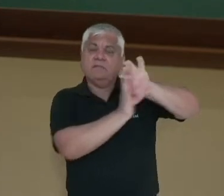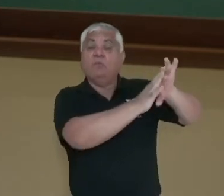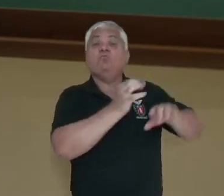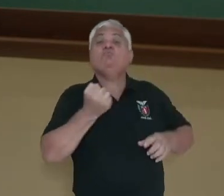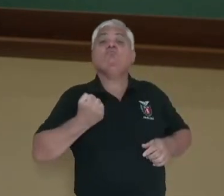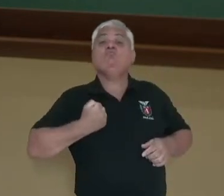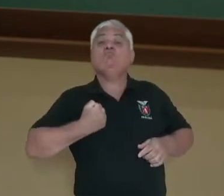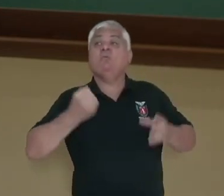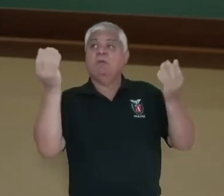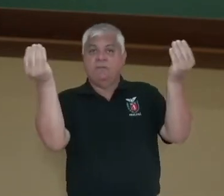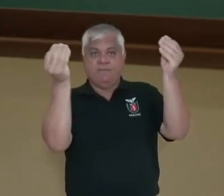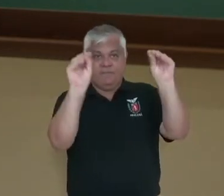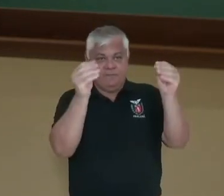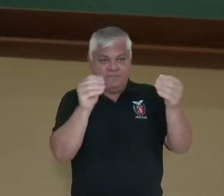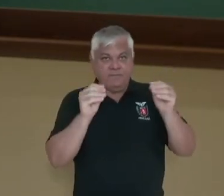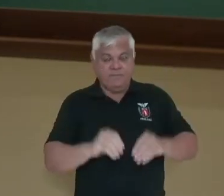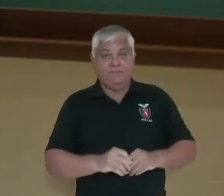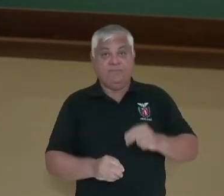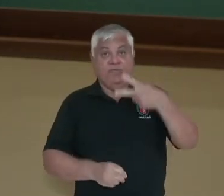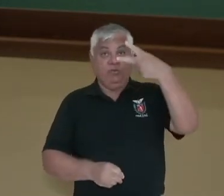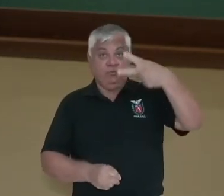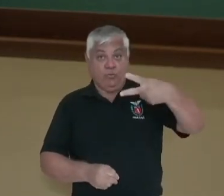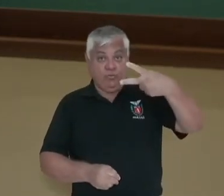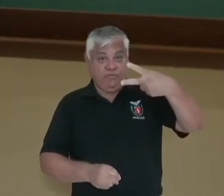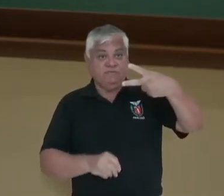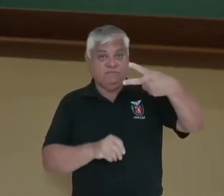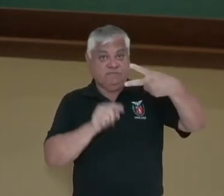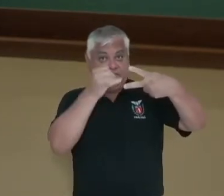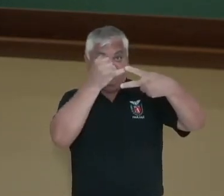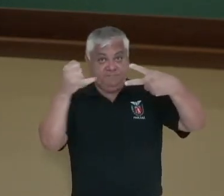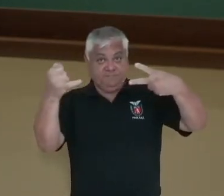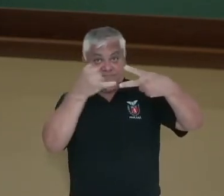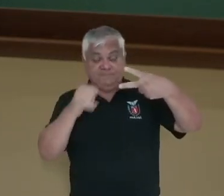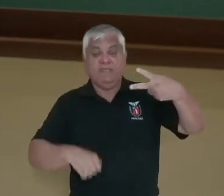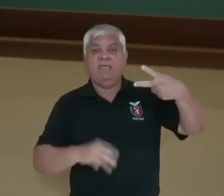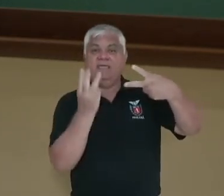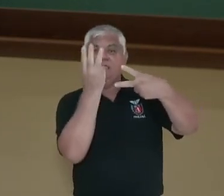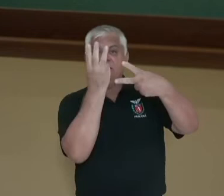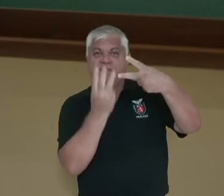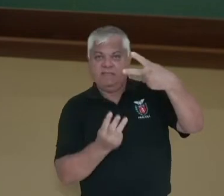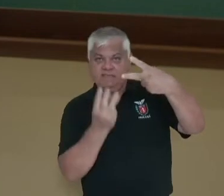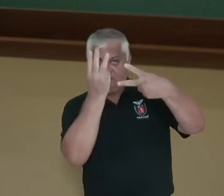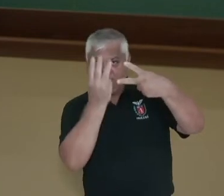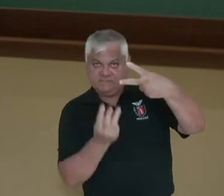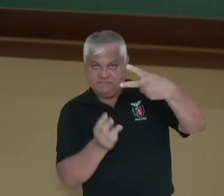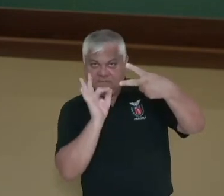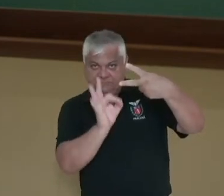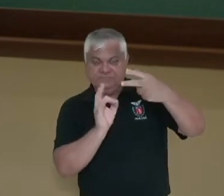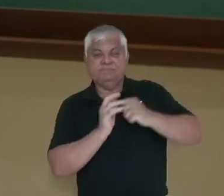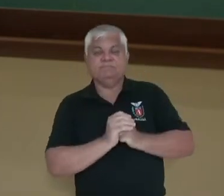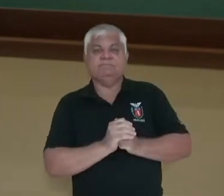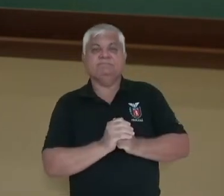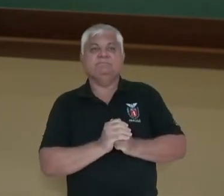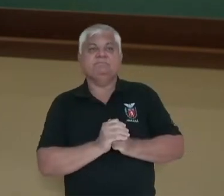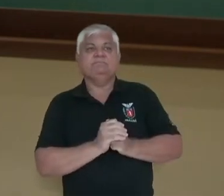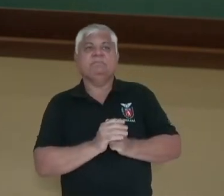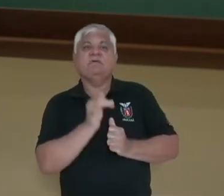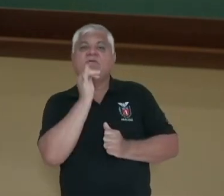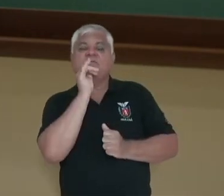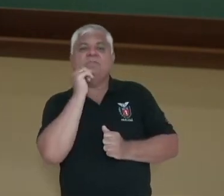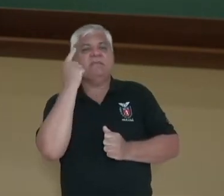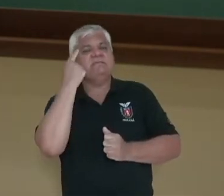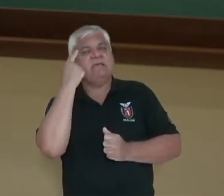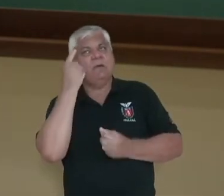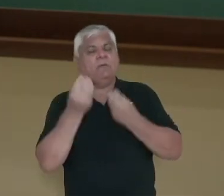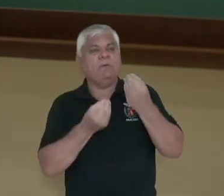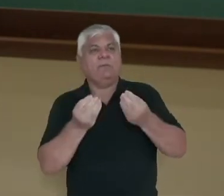matriz 2 por 3, ou seja, 2 linhas e 3 colunas. Então, vamos pensar aqui,